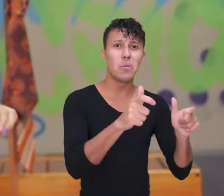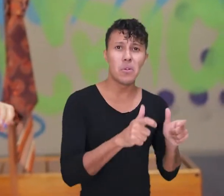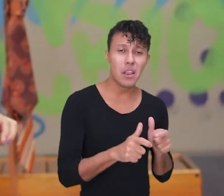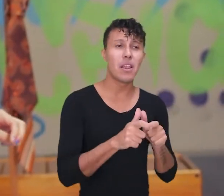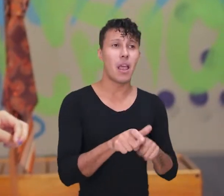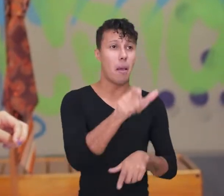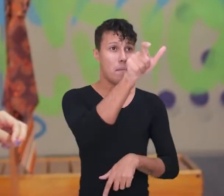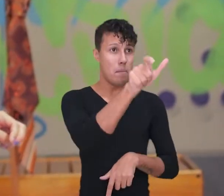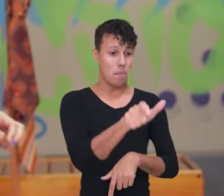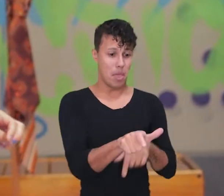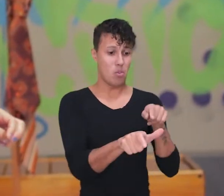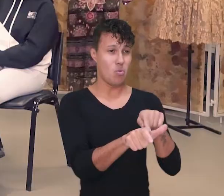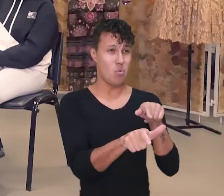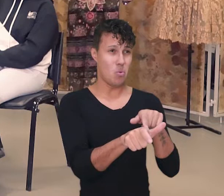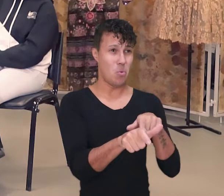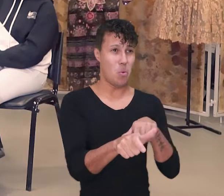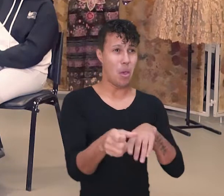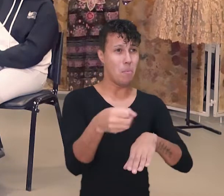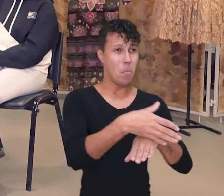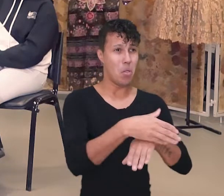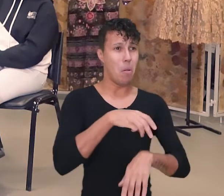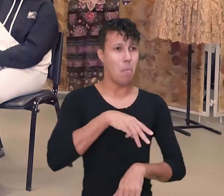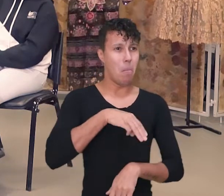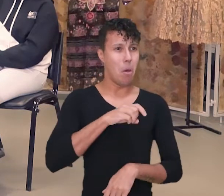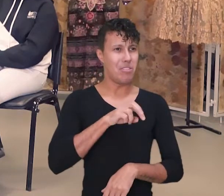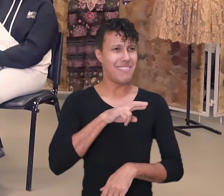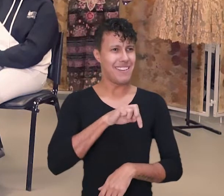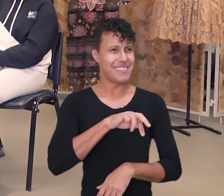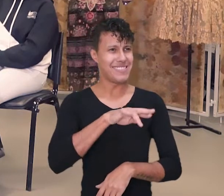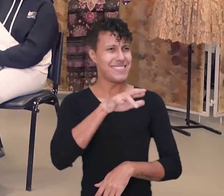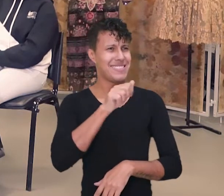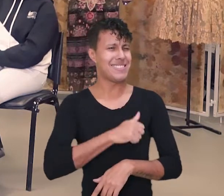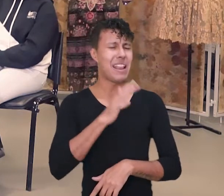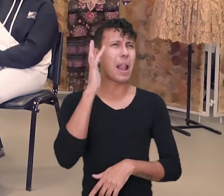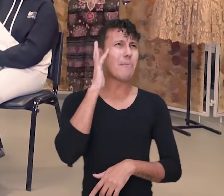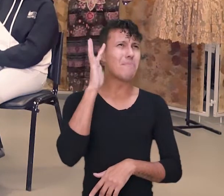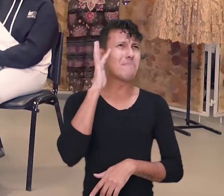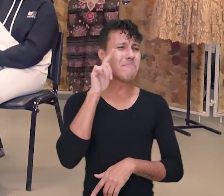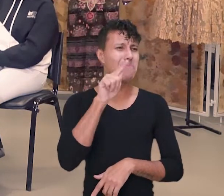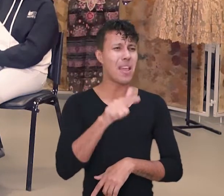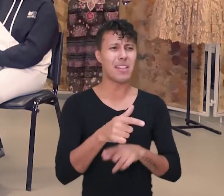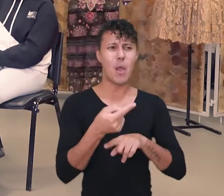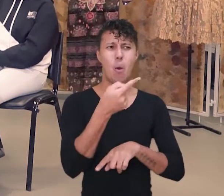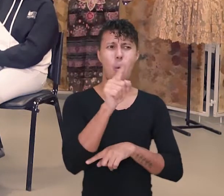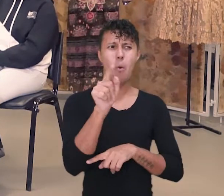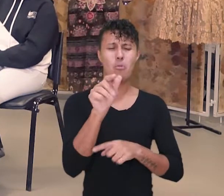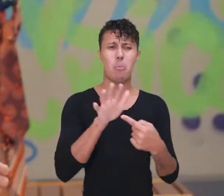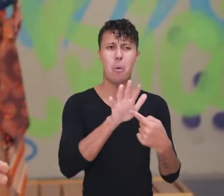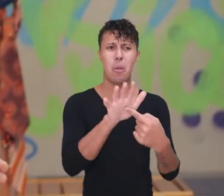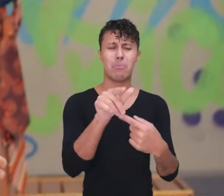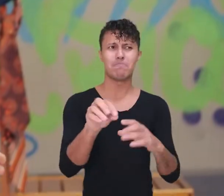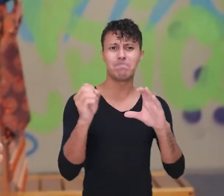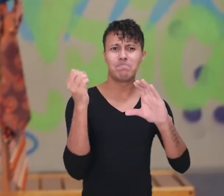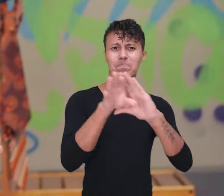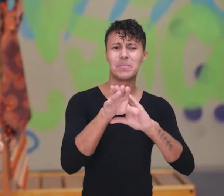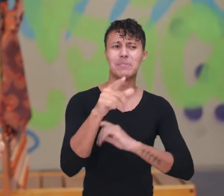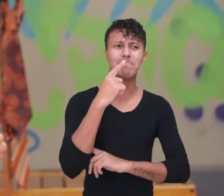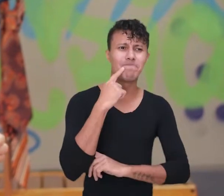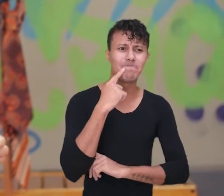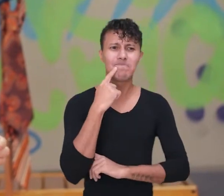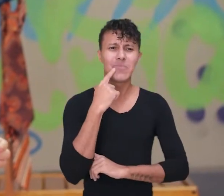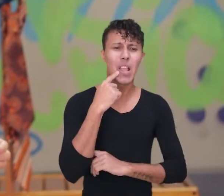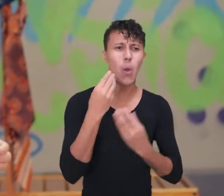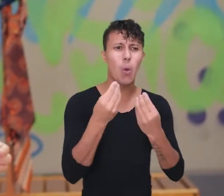eu acho que o modernista ele não se satisfaz somente com algo que foi lançado por último, mas sim na